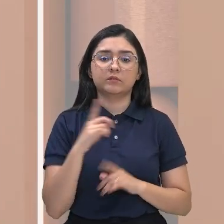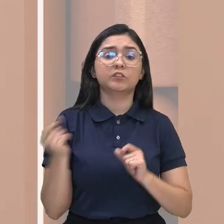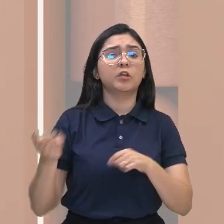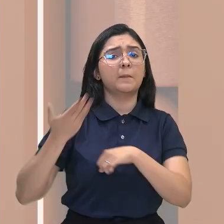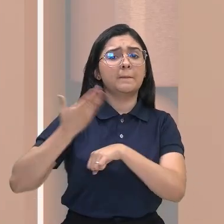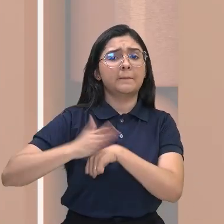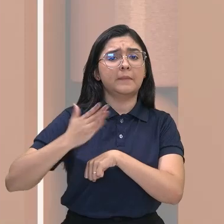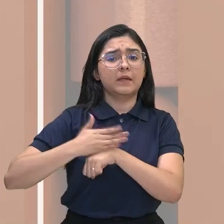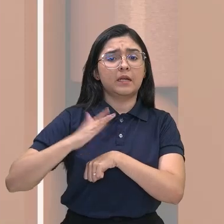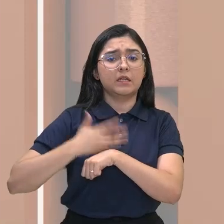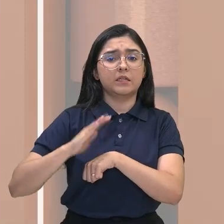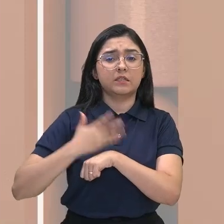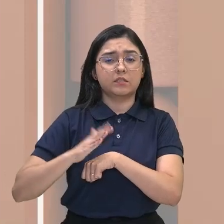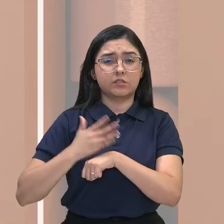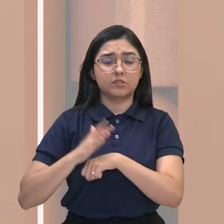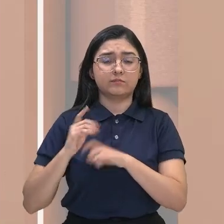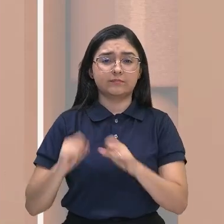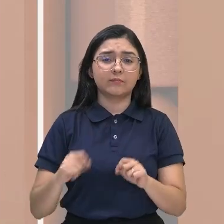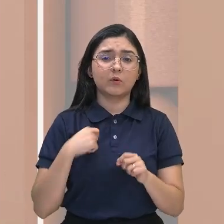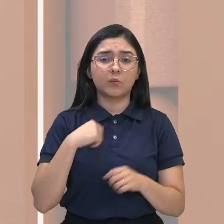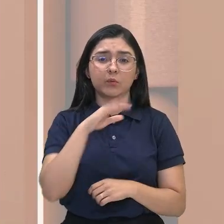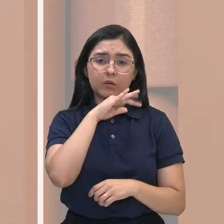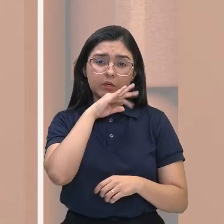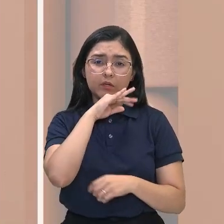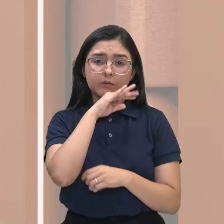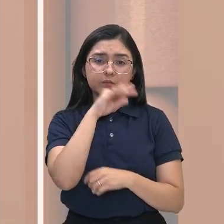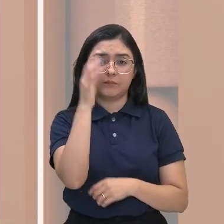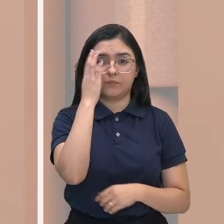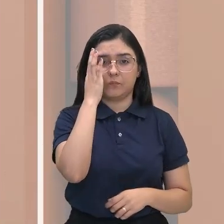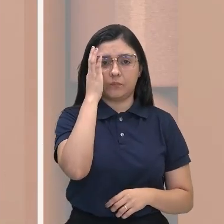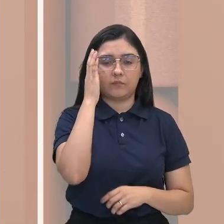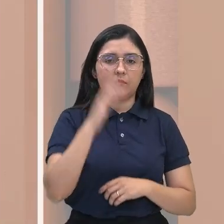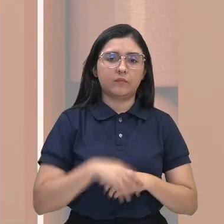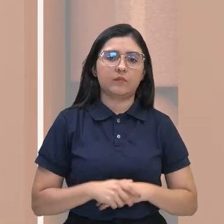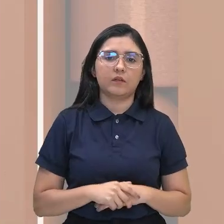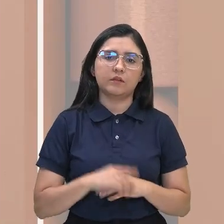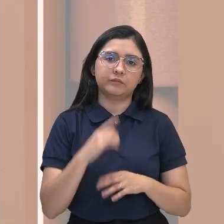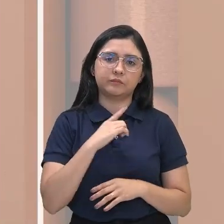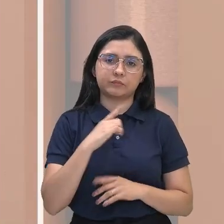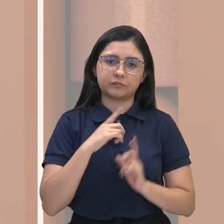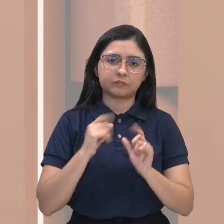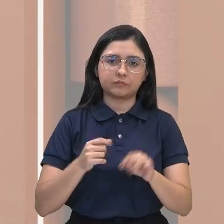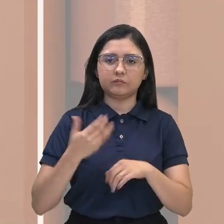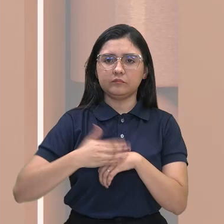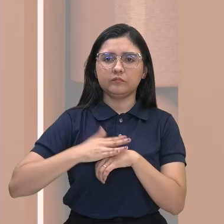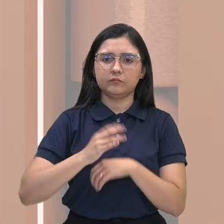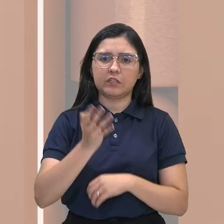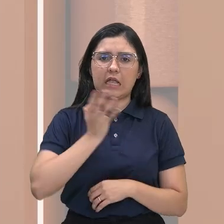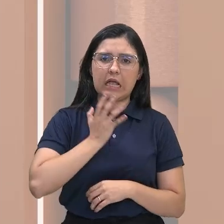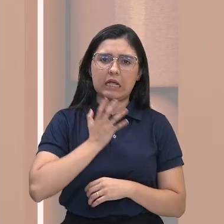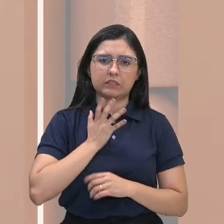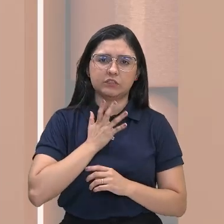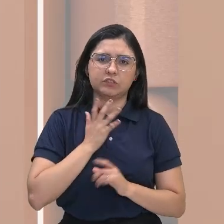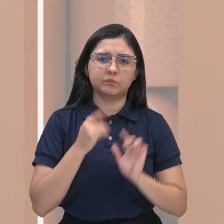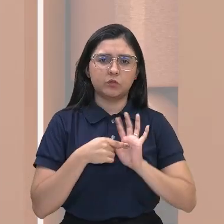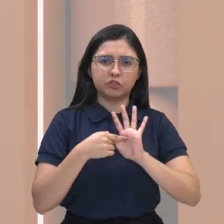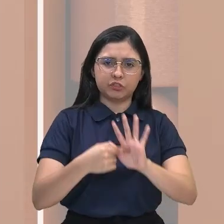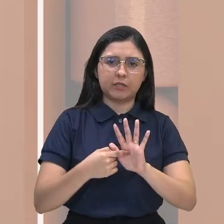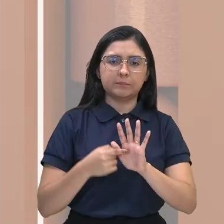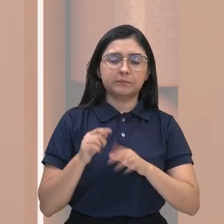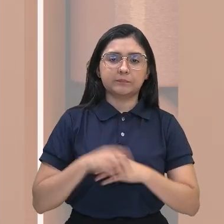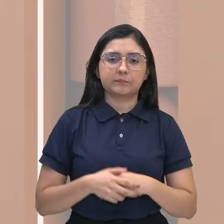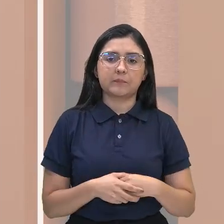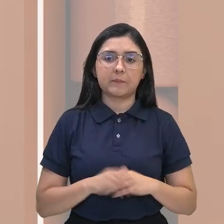práticas, principalmente no que tange ali a algumas práticas de luxúria e também de ostentação. Vamos